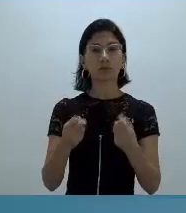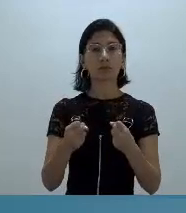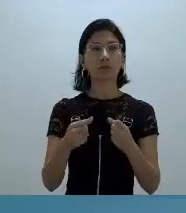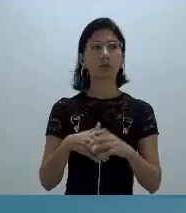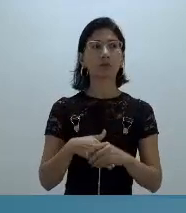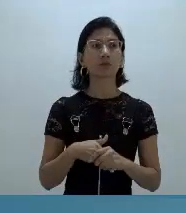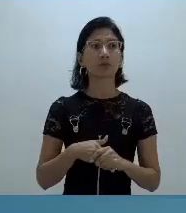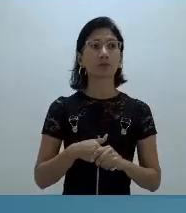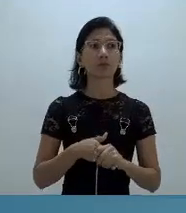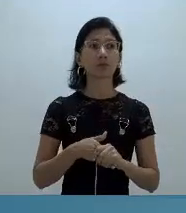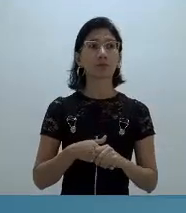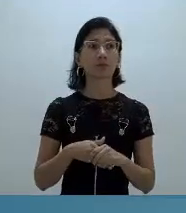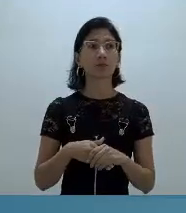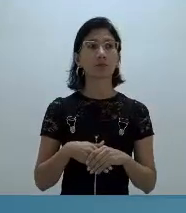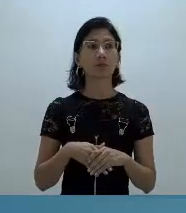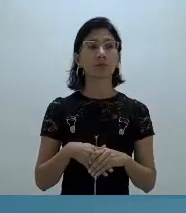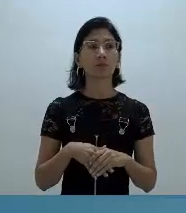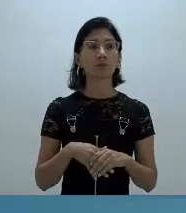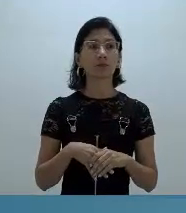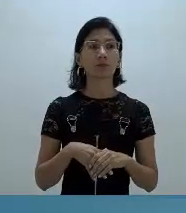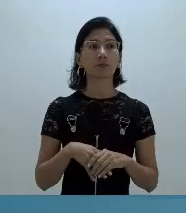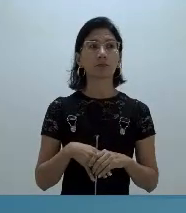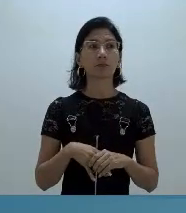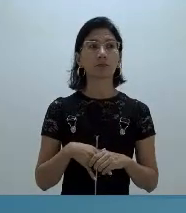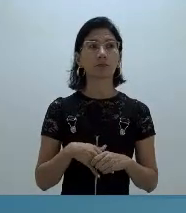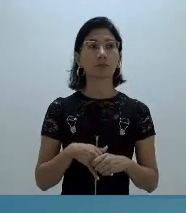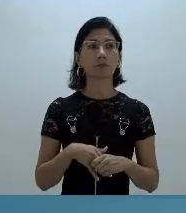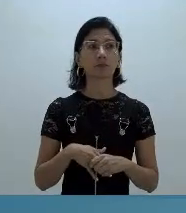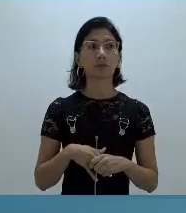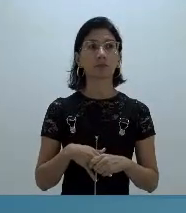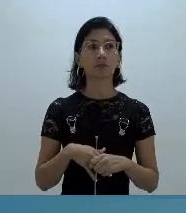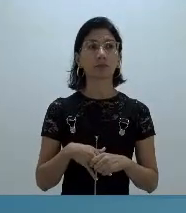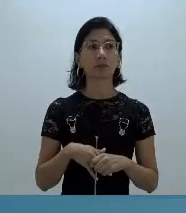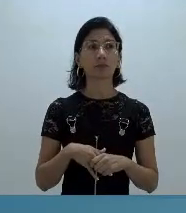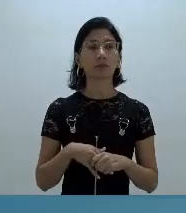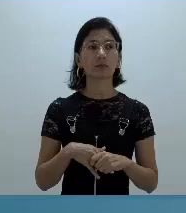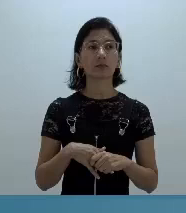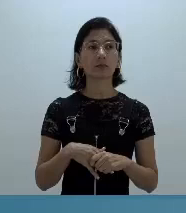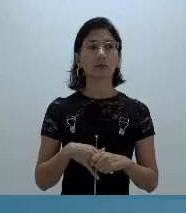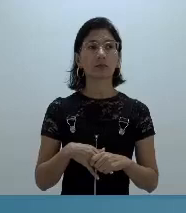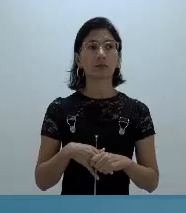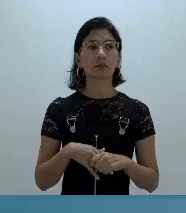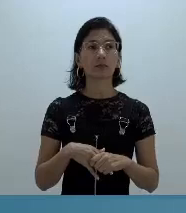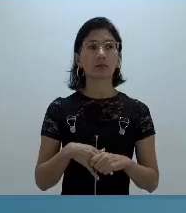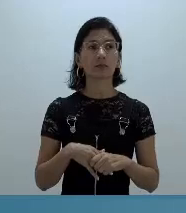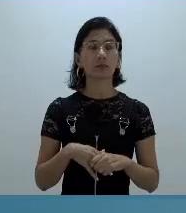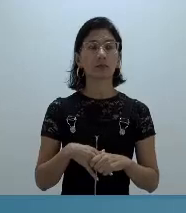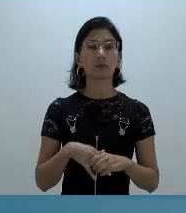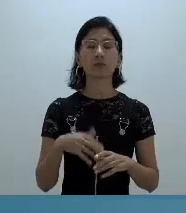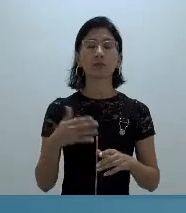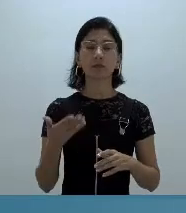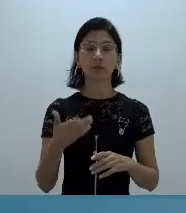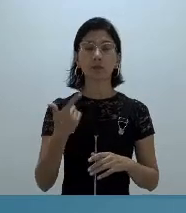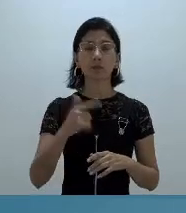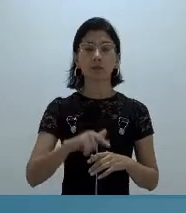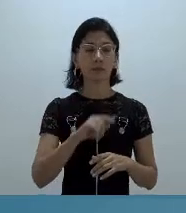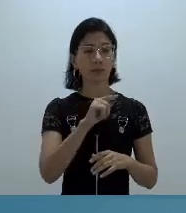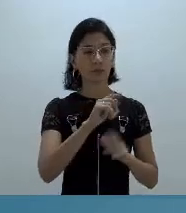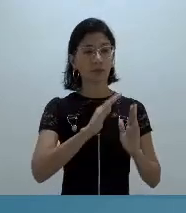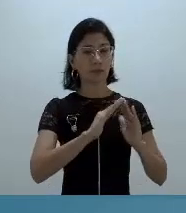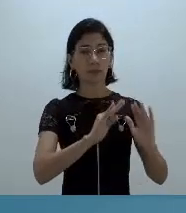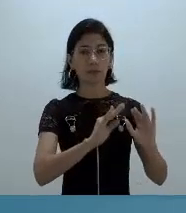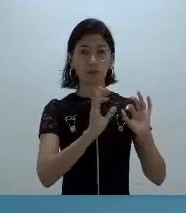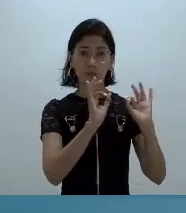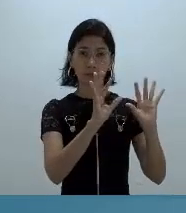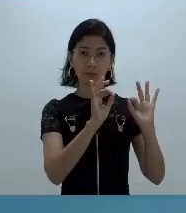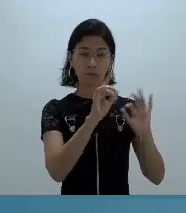1.184.826. E resignada a parte gratuita, depois do recurso especial, teve seu rendimento negado com base de 1.031 do